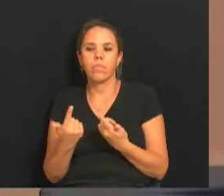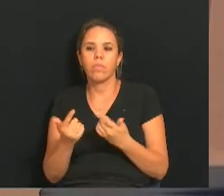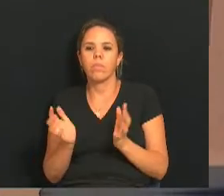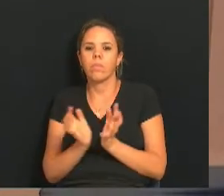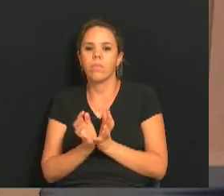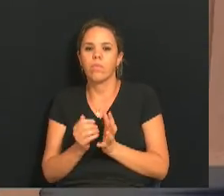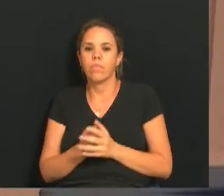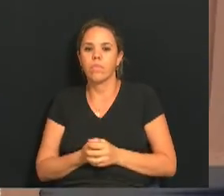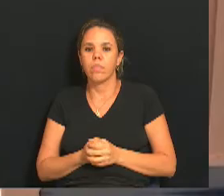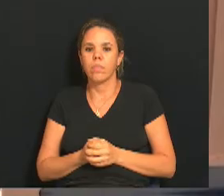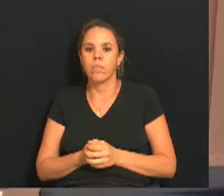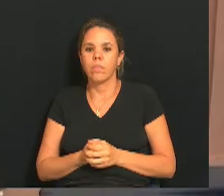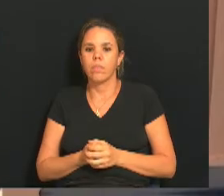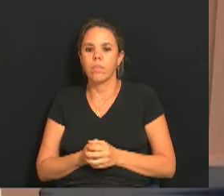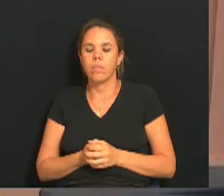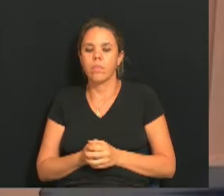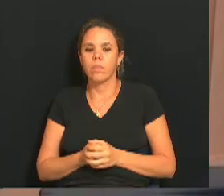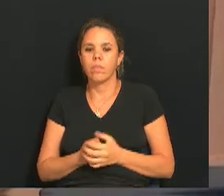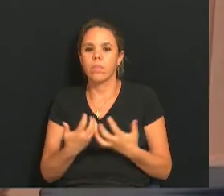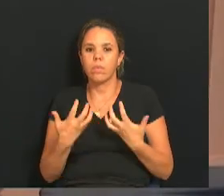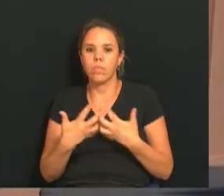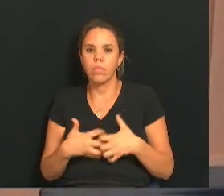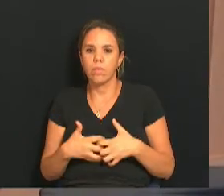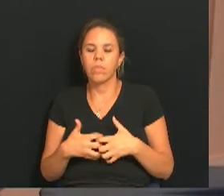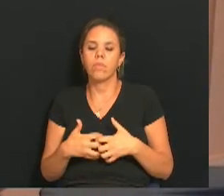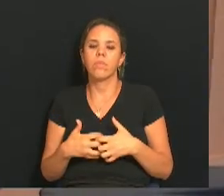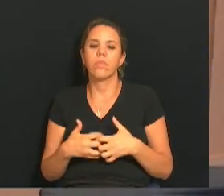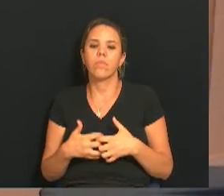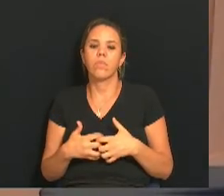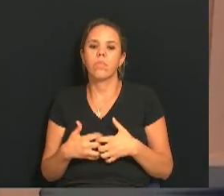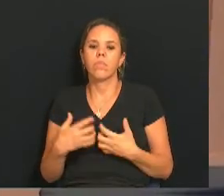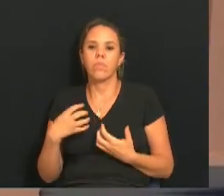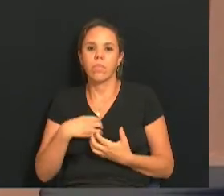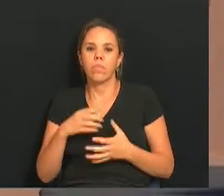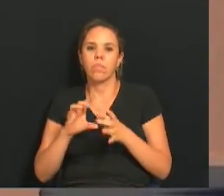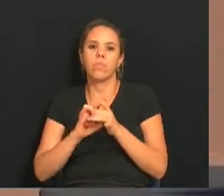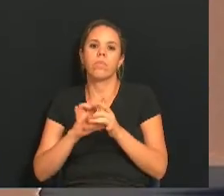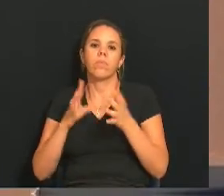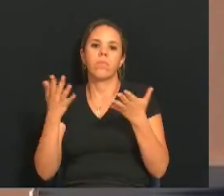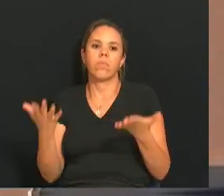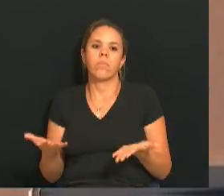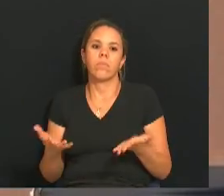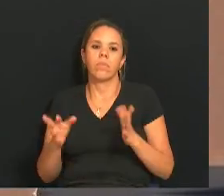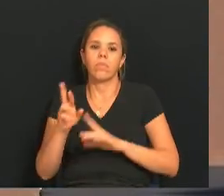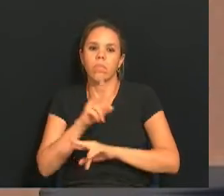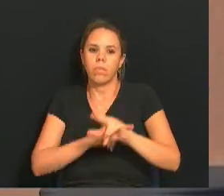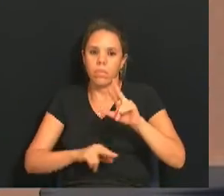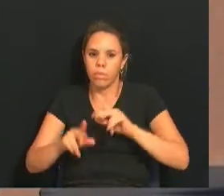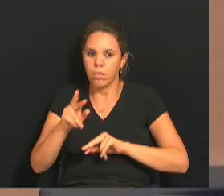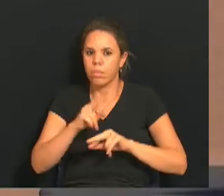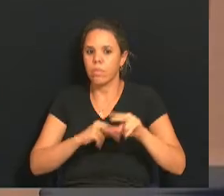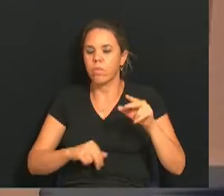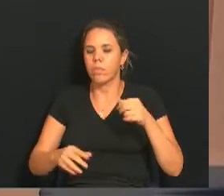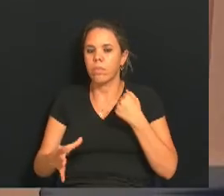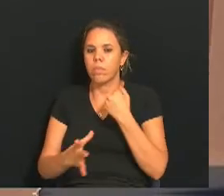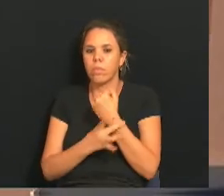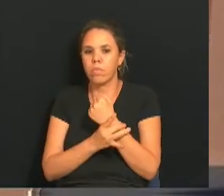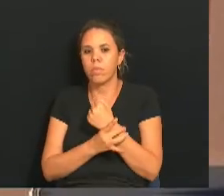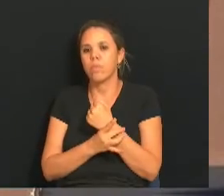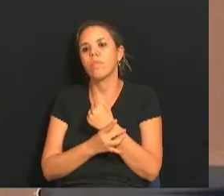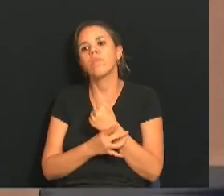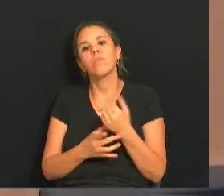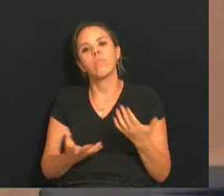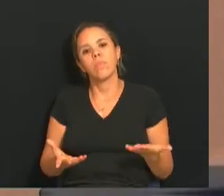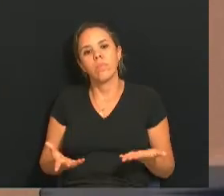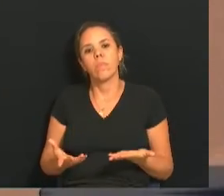coletivos, funcionam com um espírito democrático e plural. Tanto que o nosso segundo ponto de pauta vai